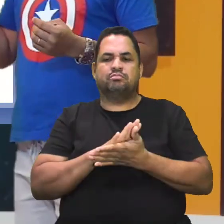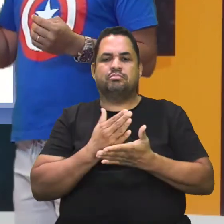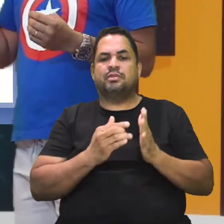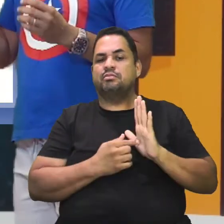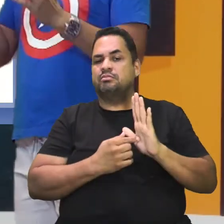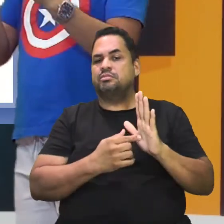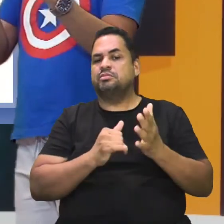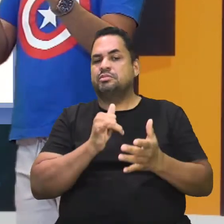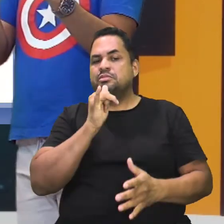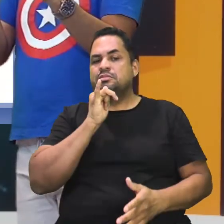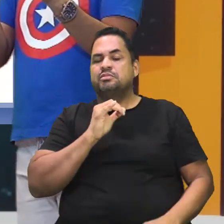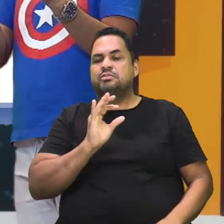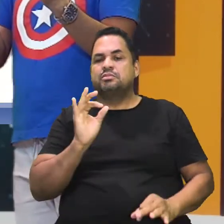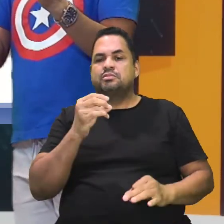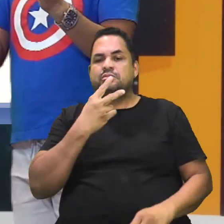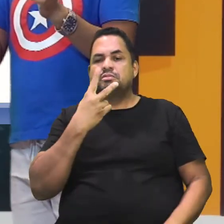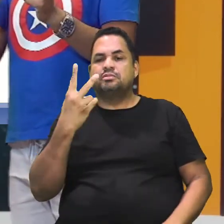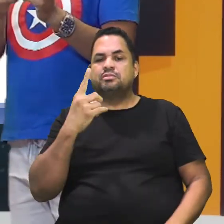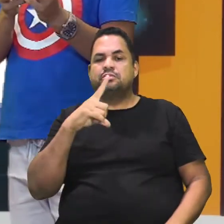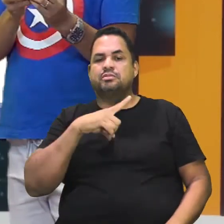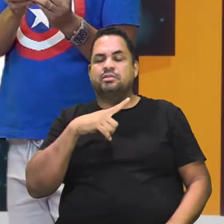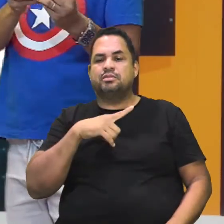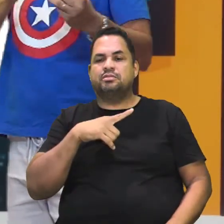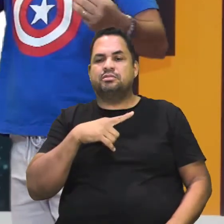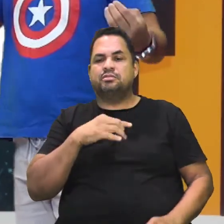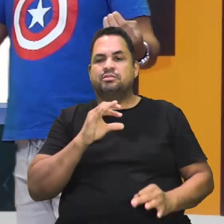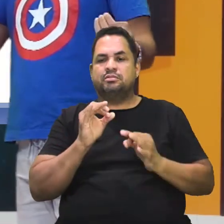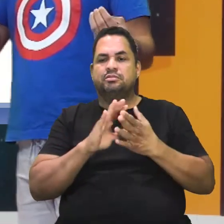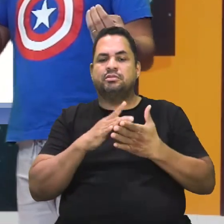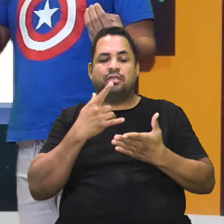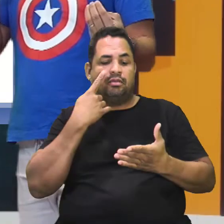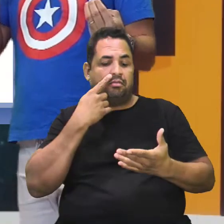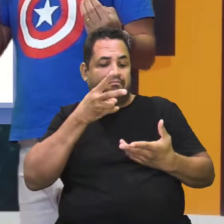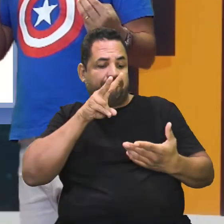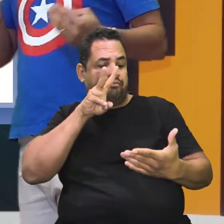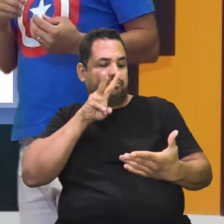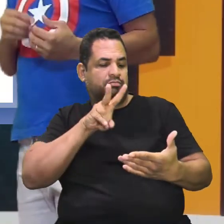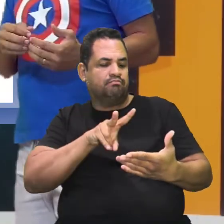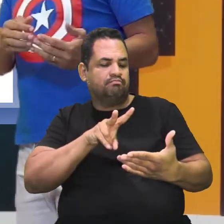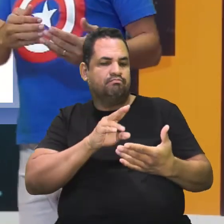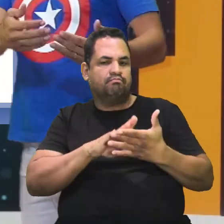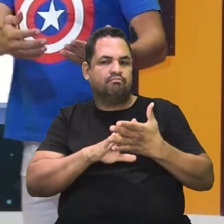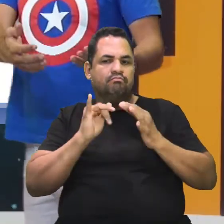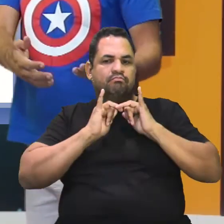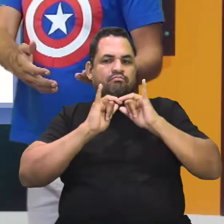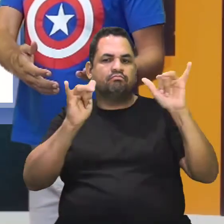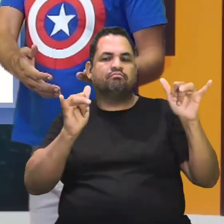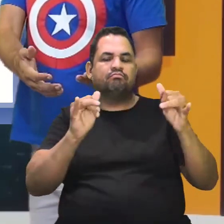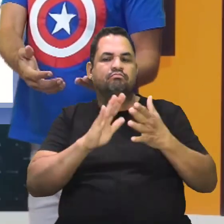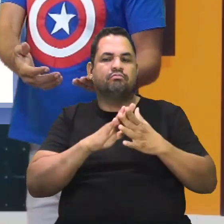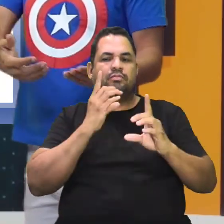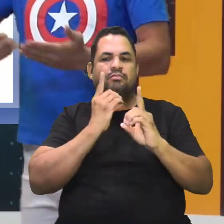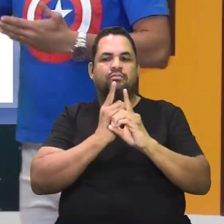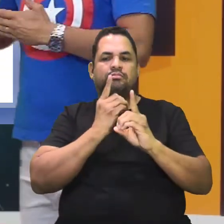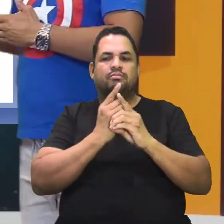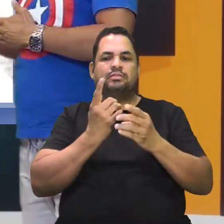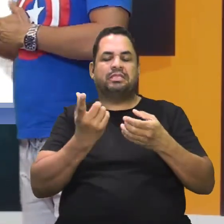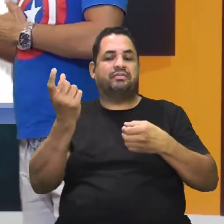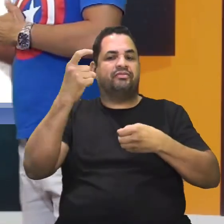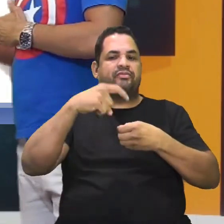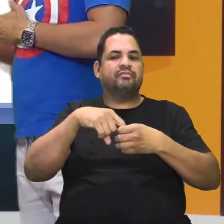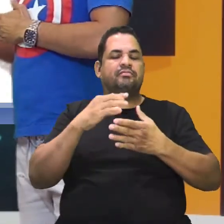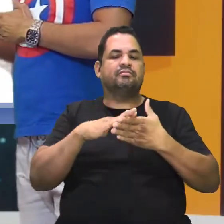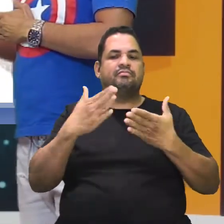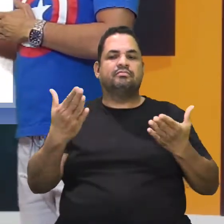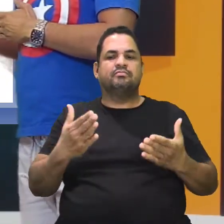exemplo 2, que está lá montado o gráfico já, que eu tenho só que tirar as informações. Se eu sei chegar até o gráfico, eu sei voltar do